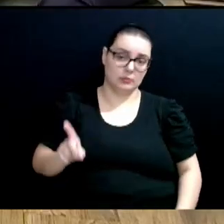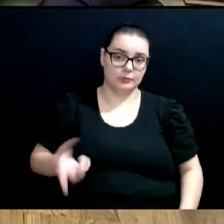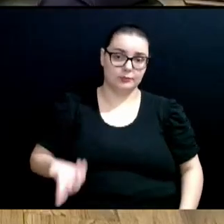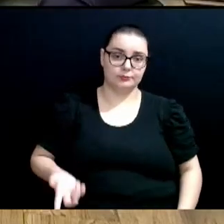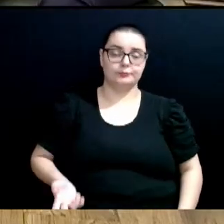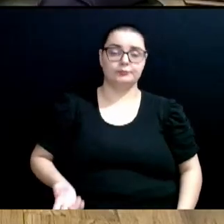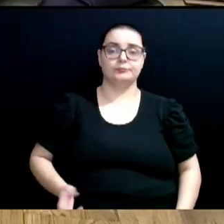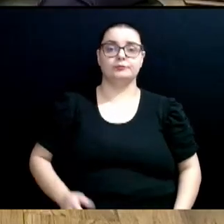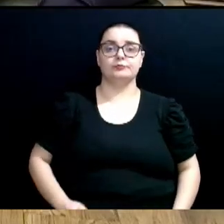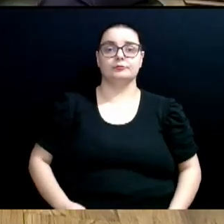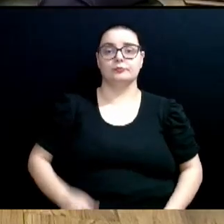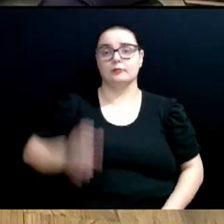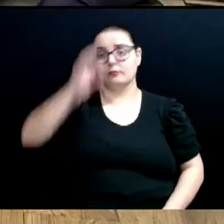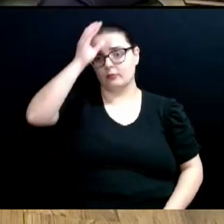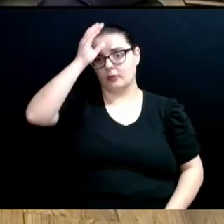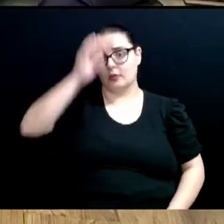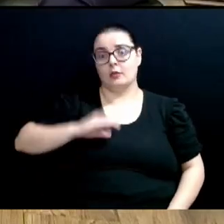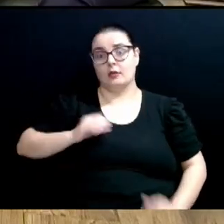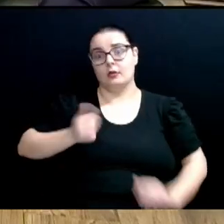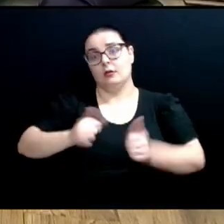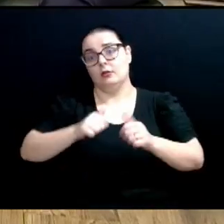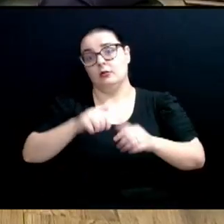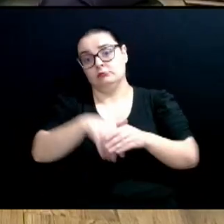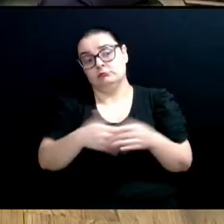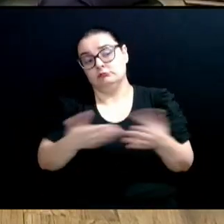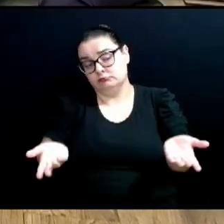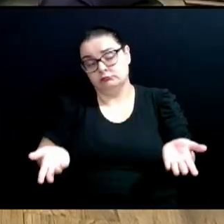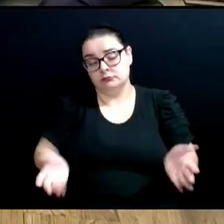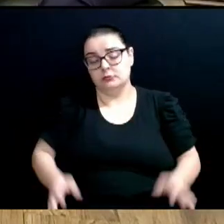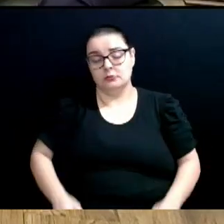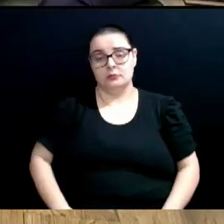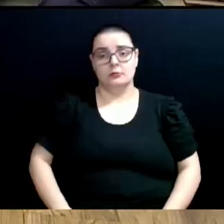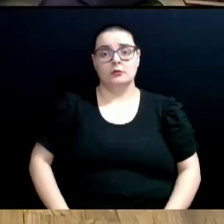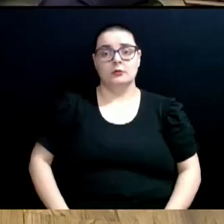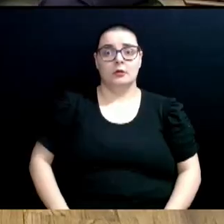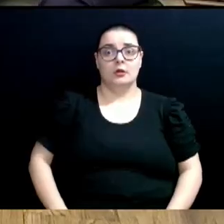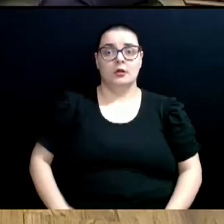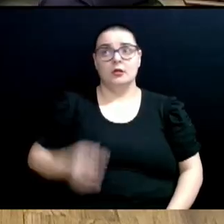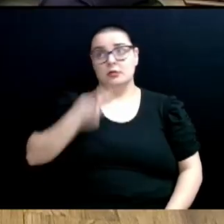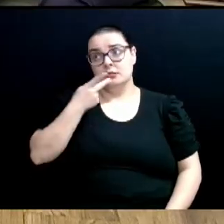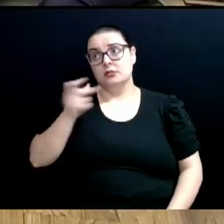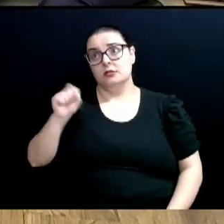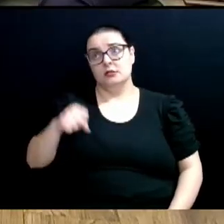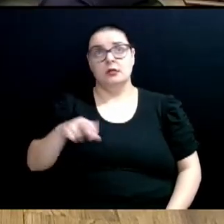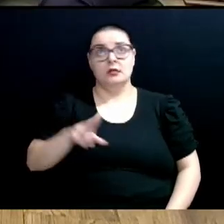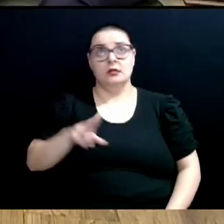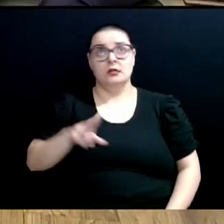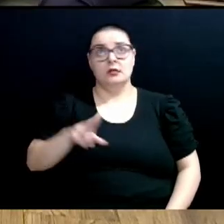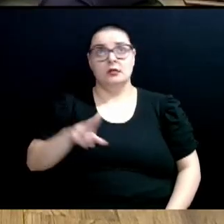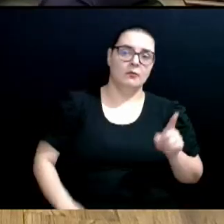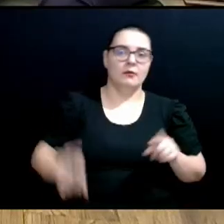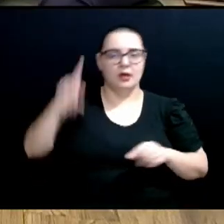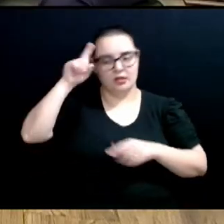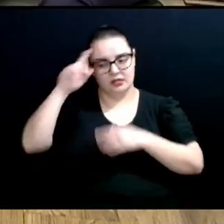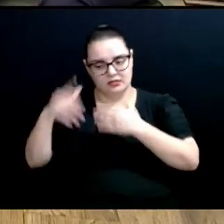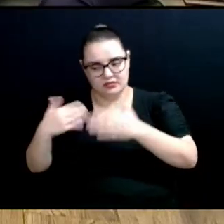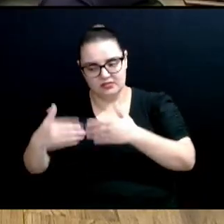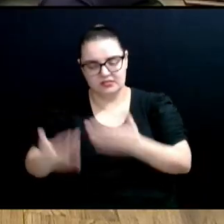cidadão vai fazer a sua avaliação e vai, né, dizer se sim ou não. Mas na prática, eu acho que